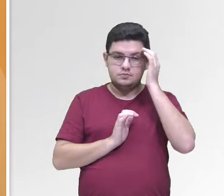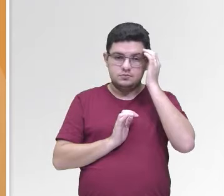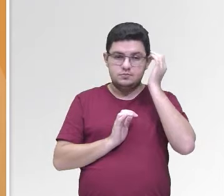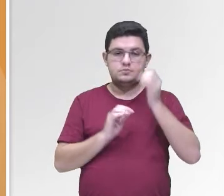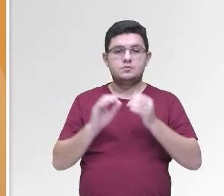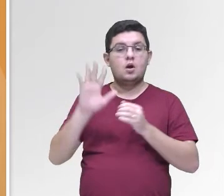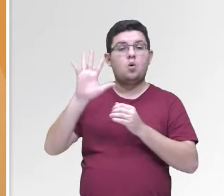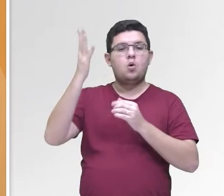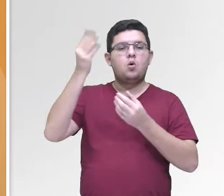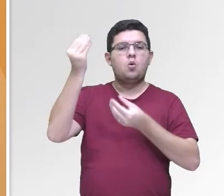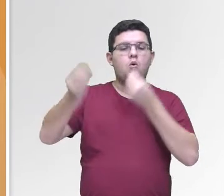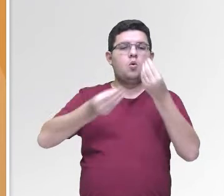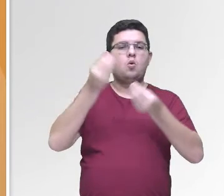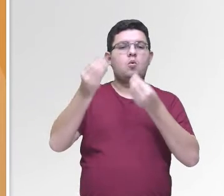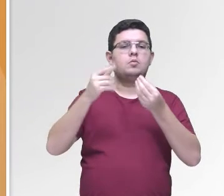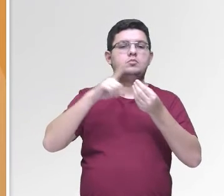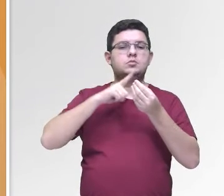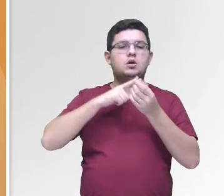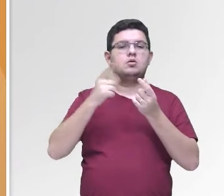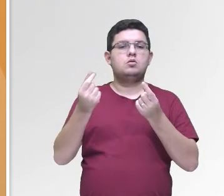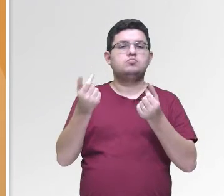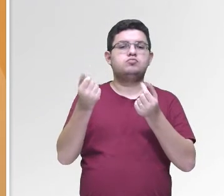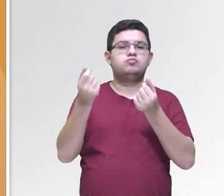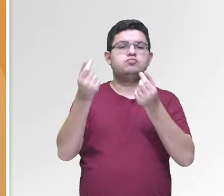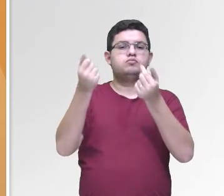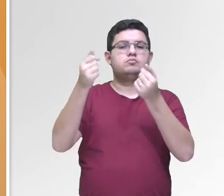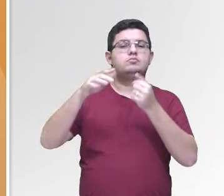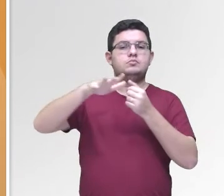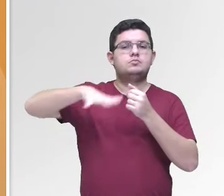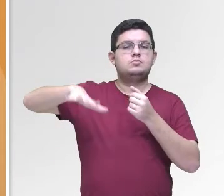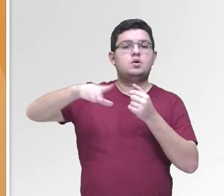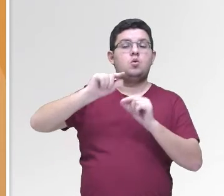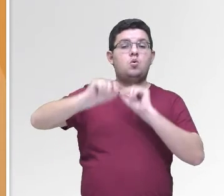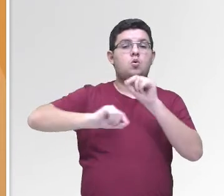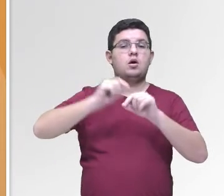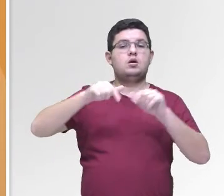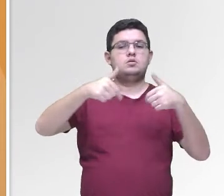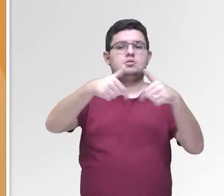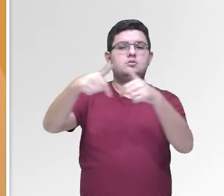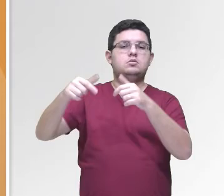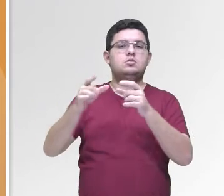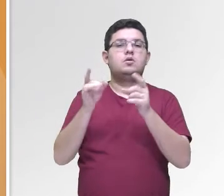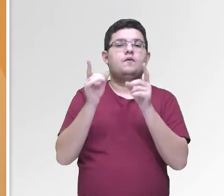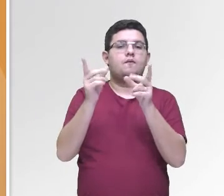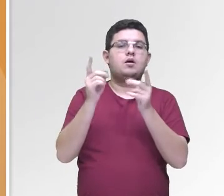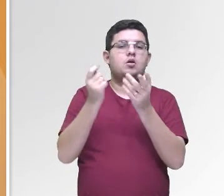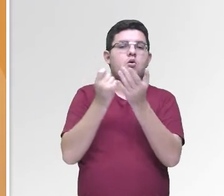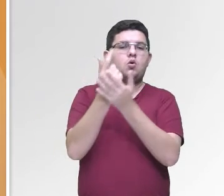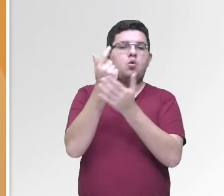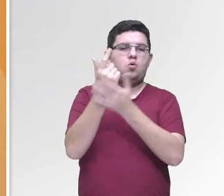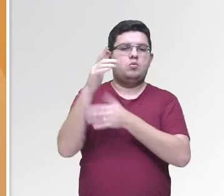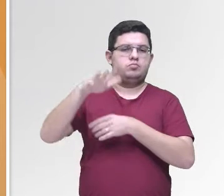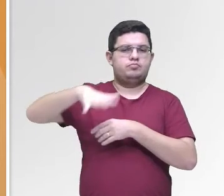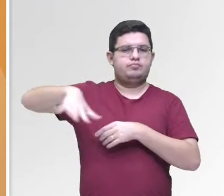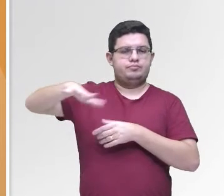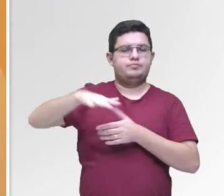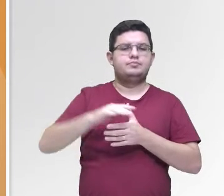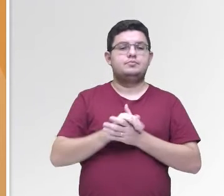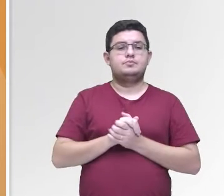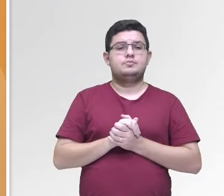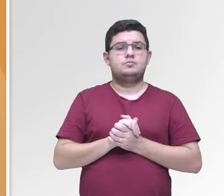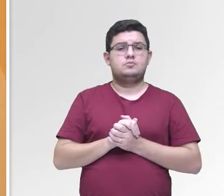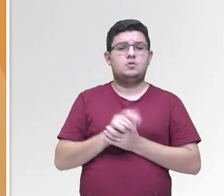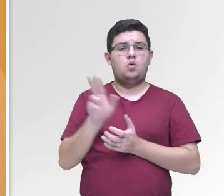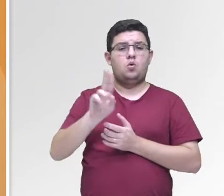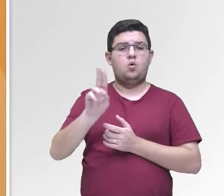de capitais, né, passou a ser gerado pela atividade mercantil e comercial. O que seria essa atividade